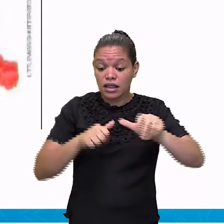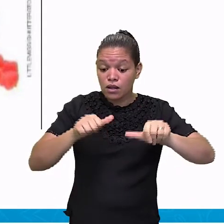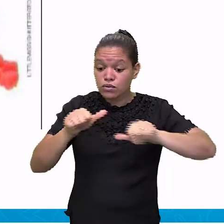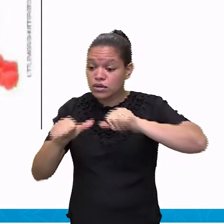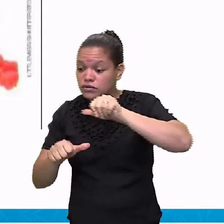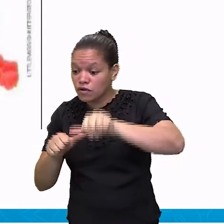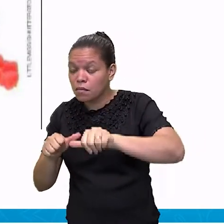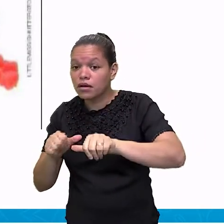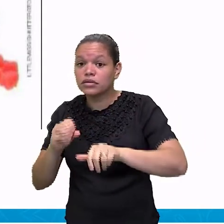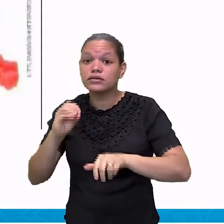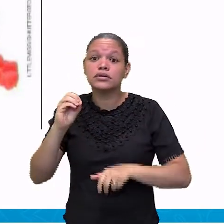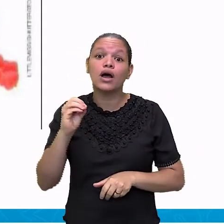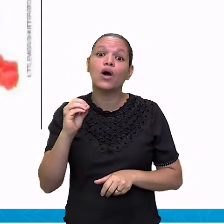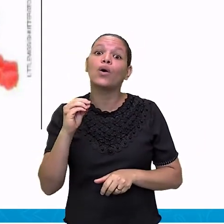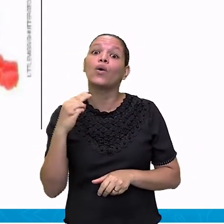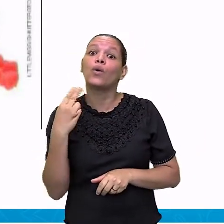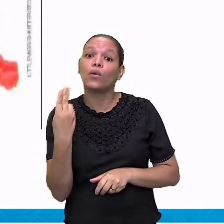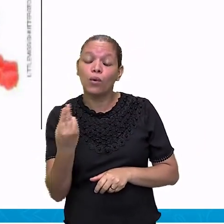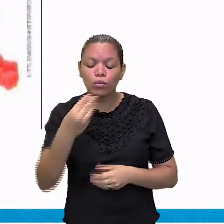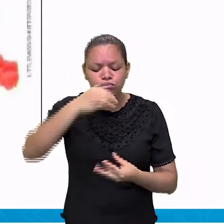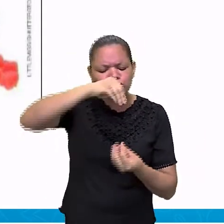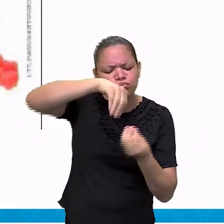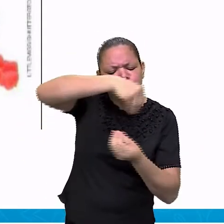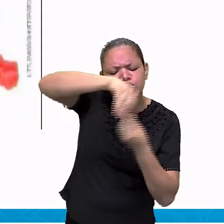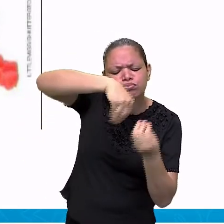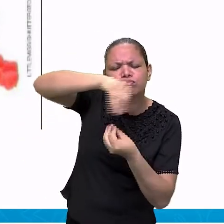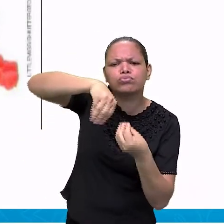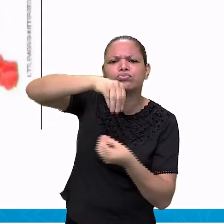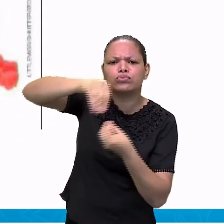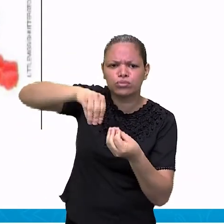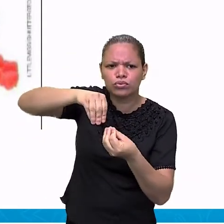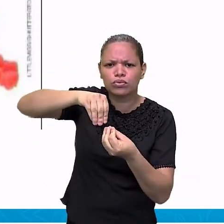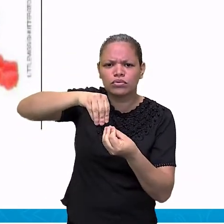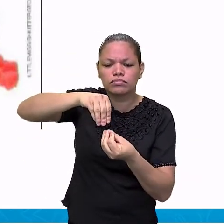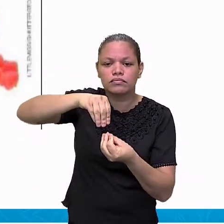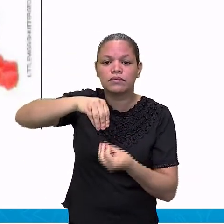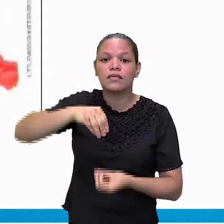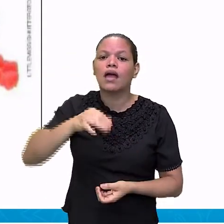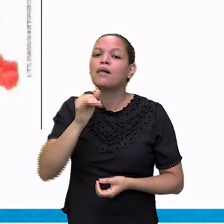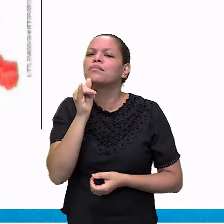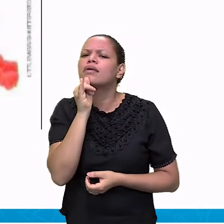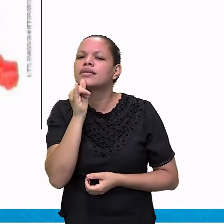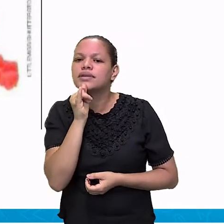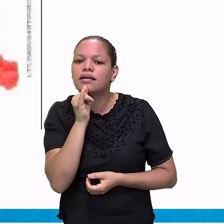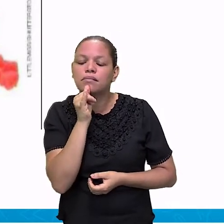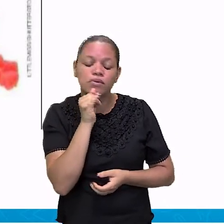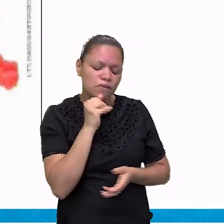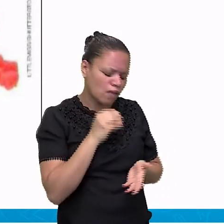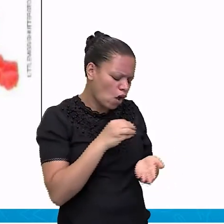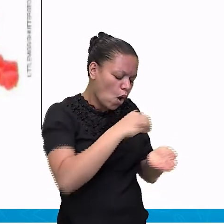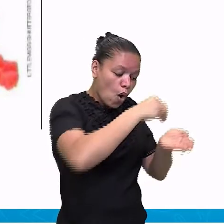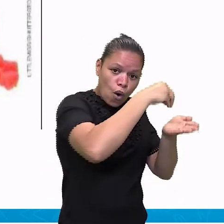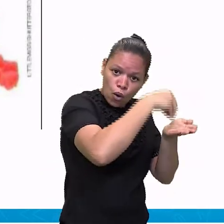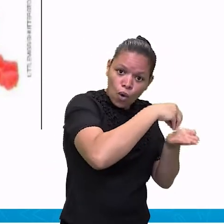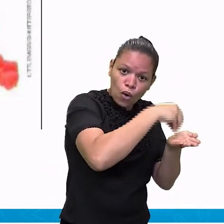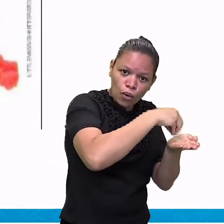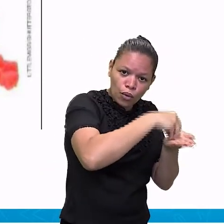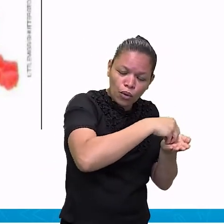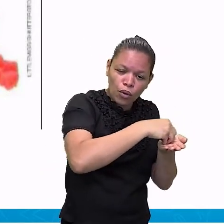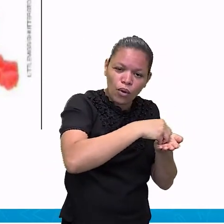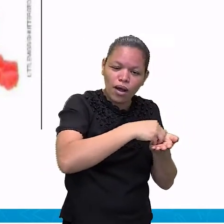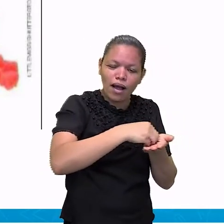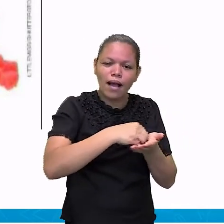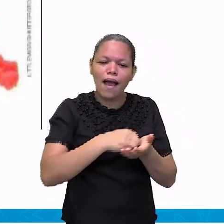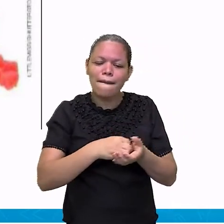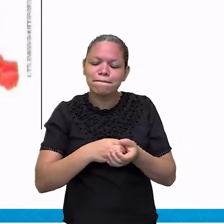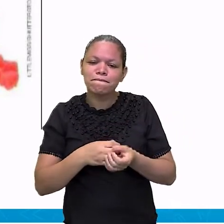eu vou adicionar é colocar o azeite na sopa. Eu posso chamar